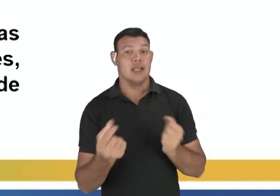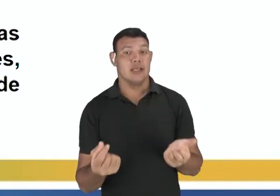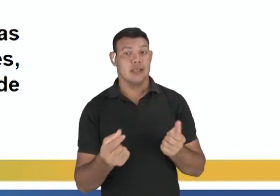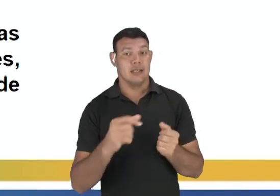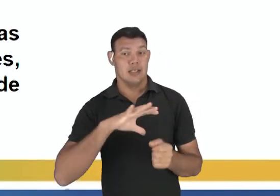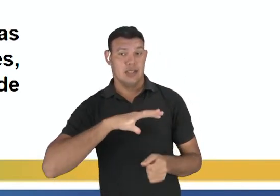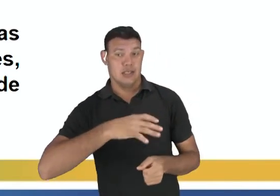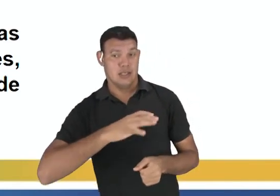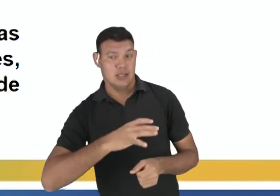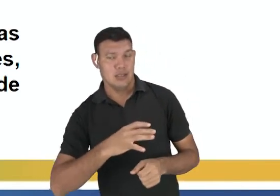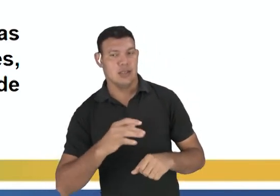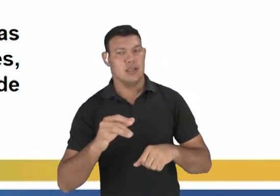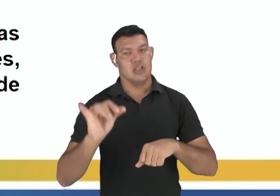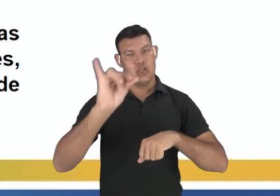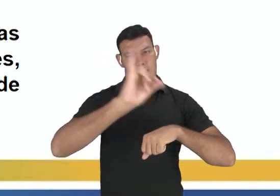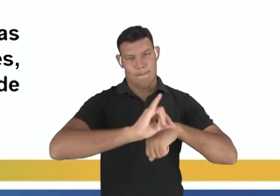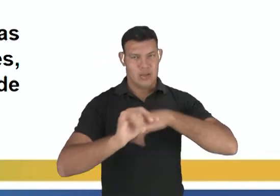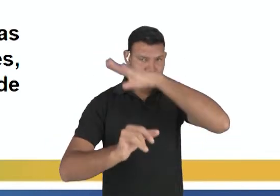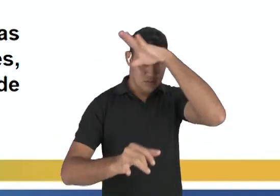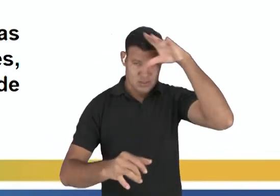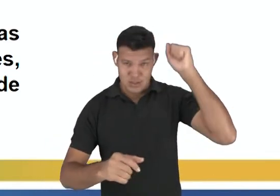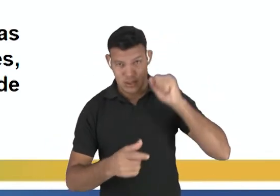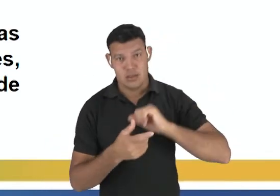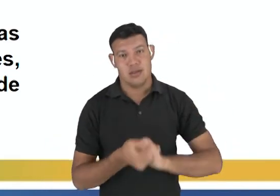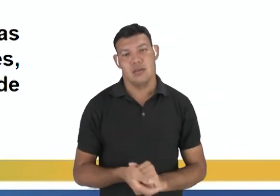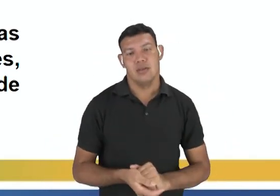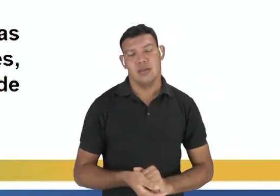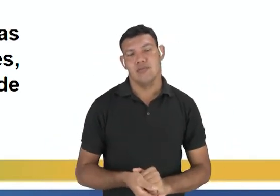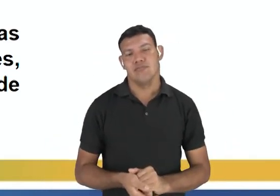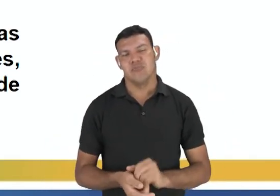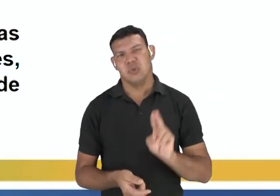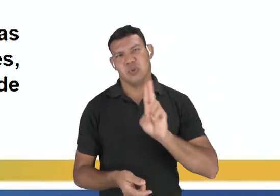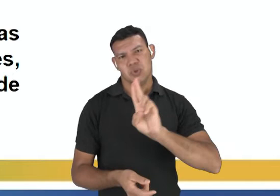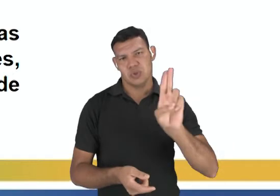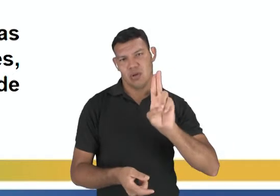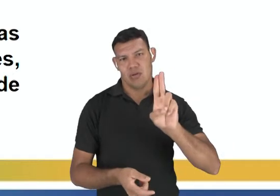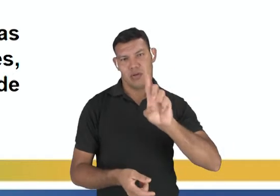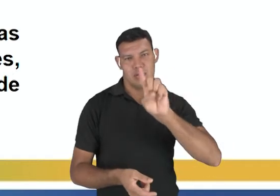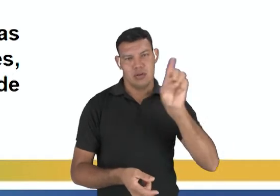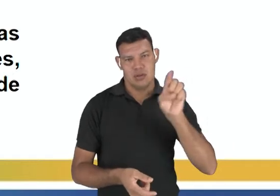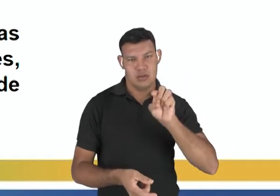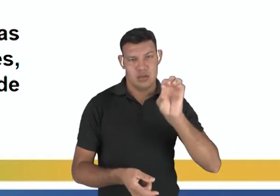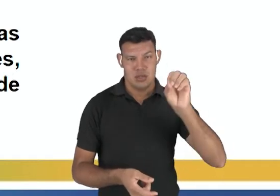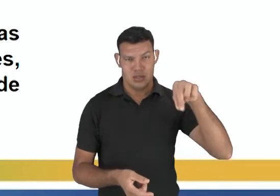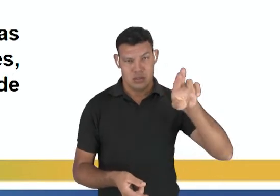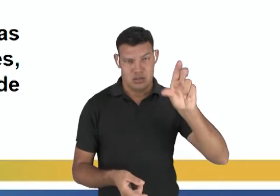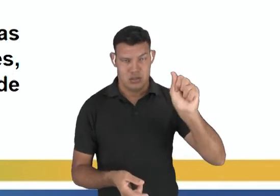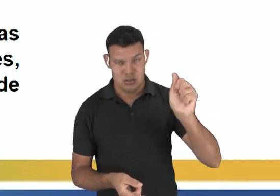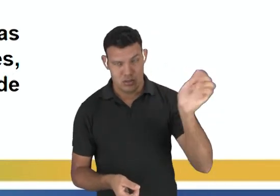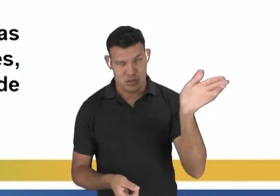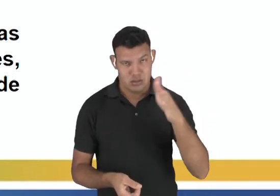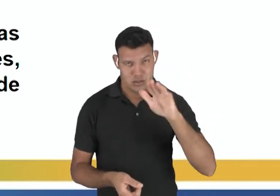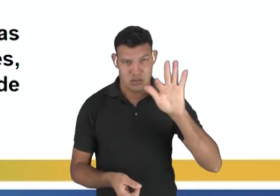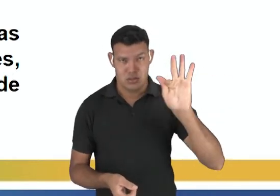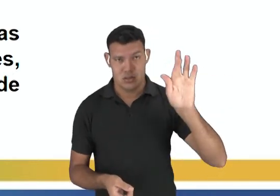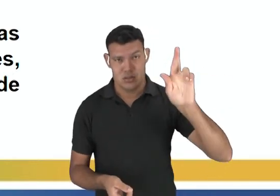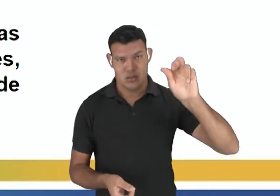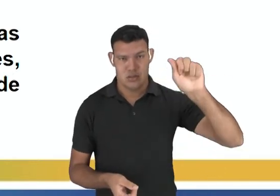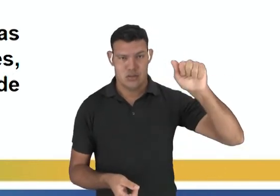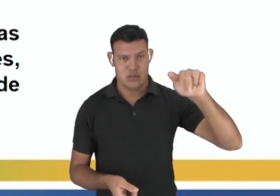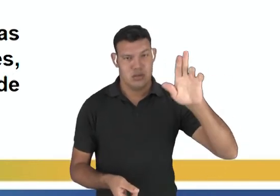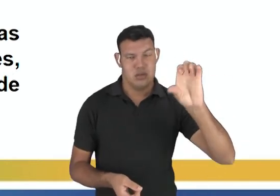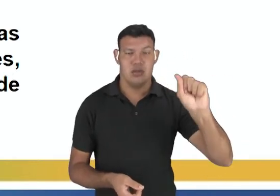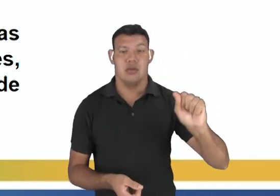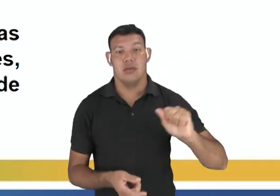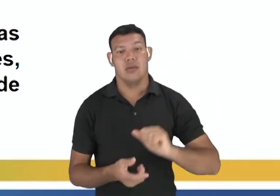qual recebeu o nome de Zona Franca, que não tinha obrigação de pagar impostos, isento, né? As